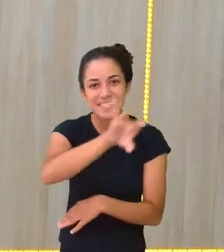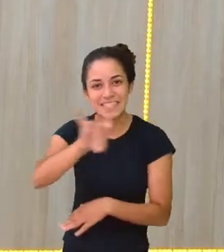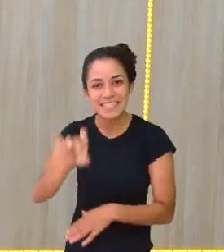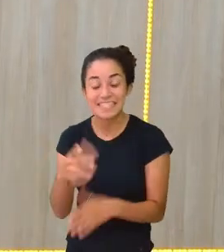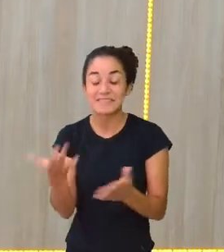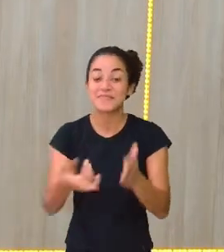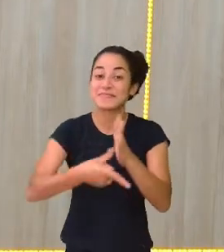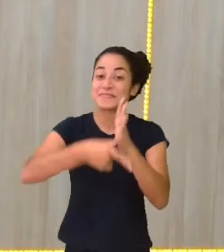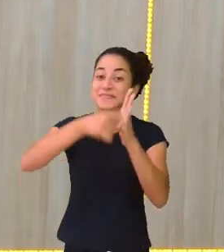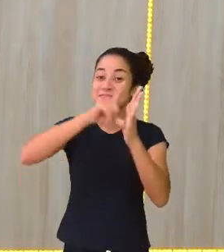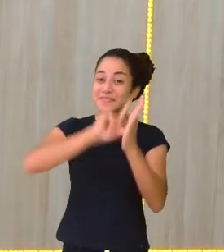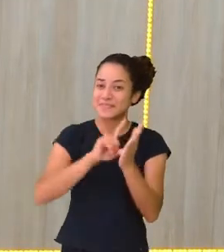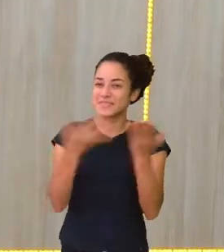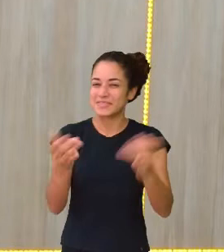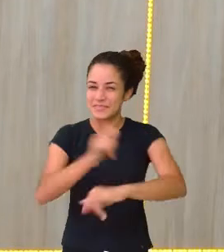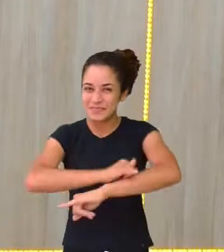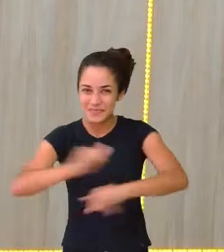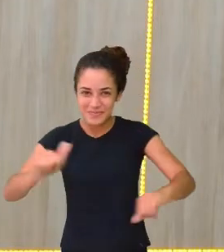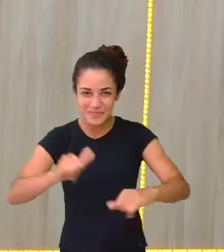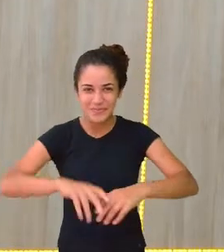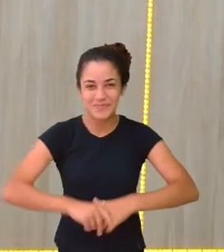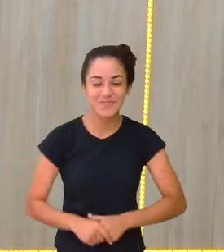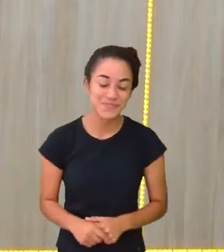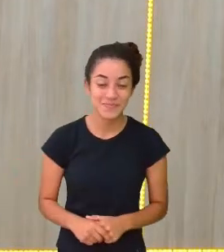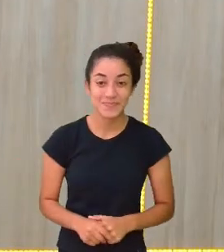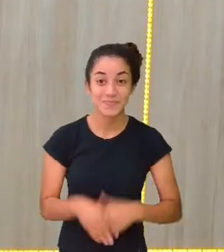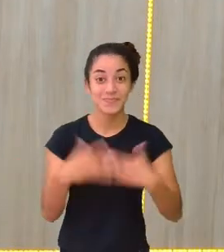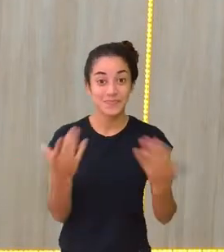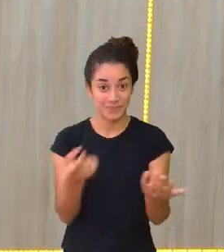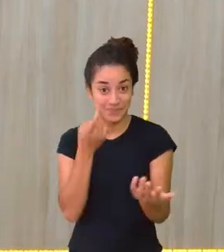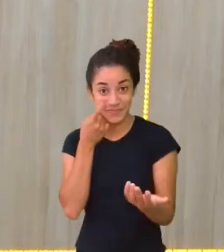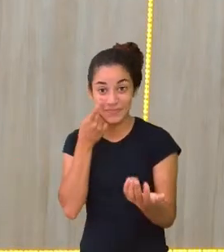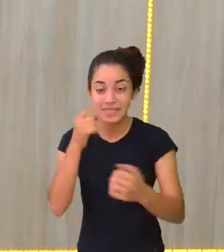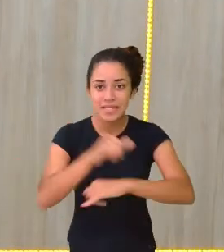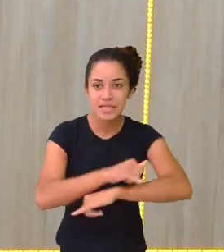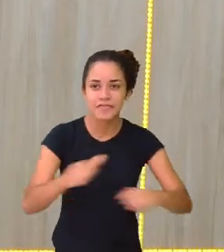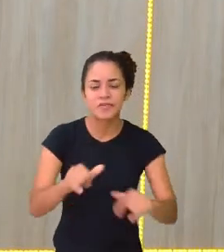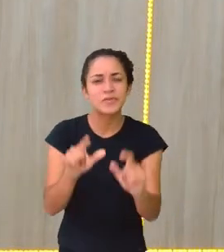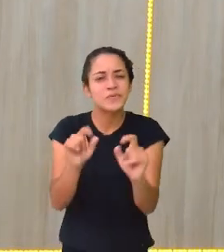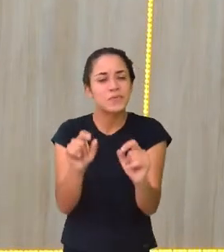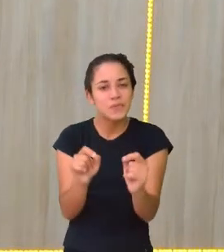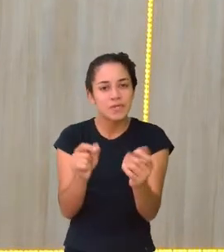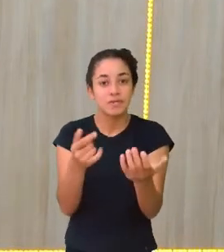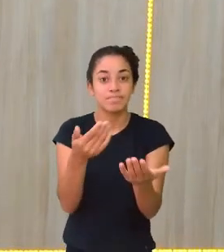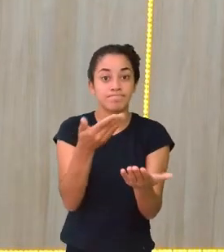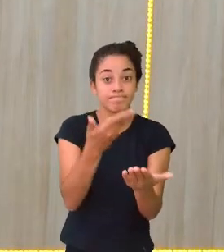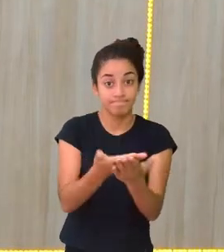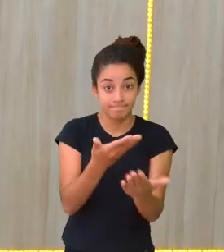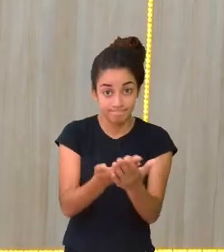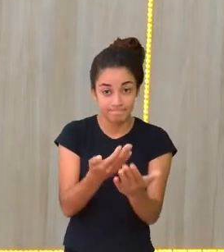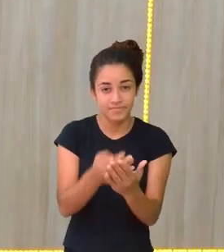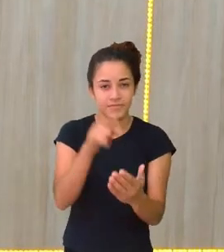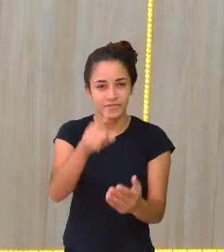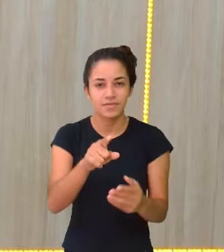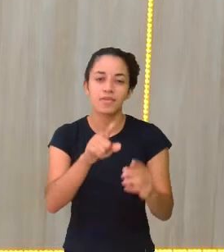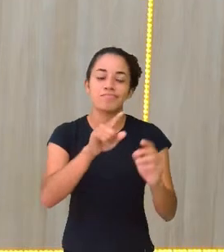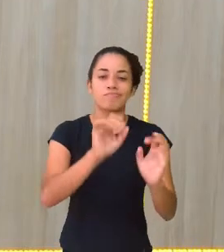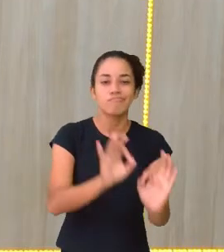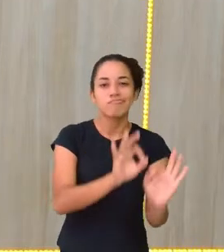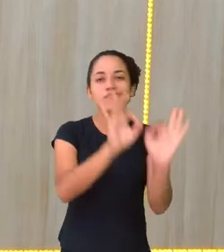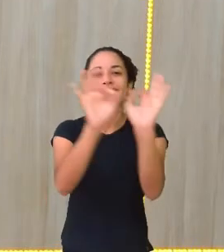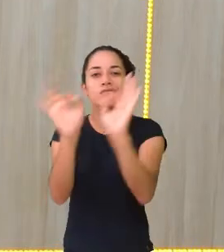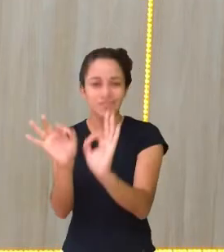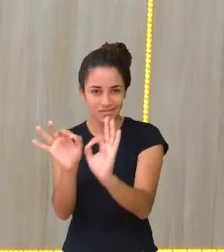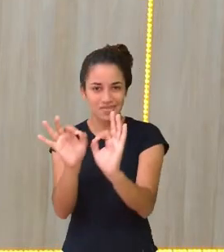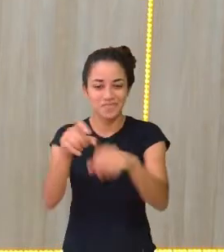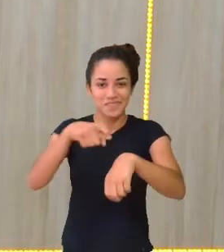antes, vamos para aqueles avisos, né? E em relação ao aviso, é a questão da nossa aula, que vocês devem estar assistindo neste